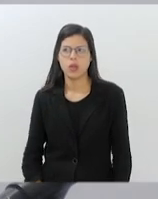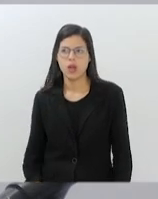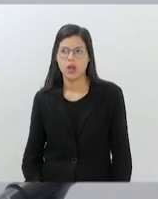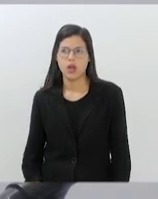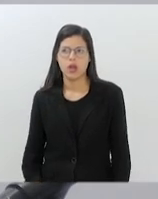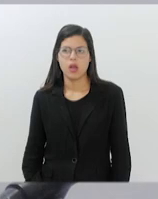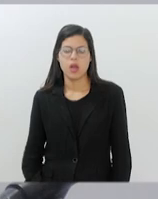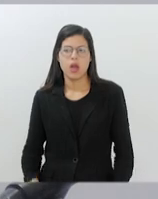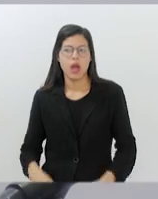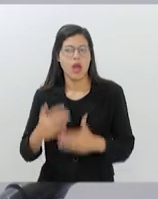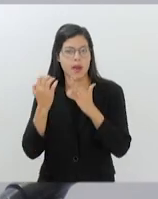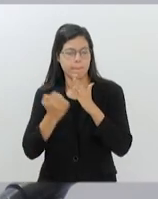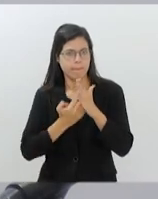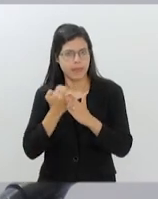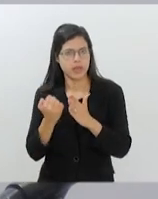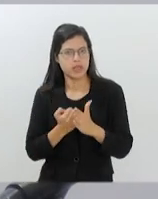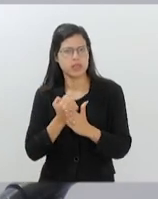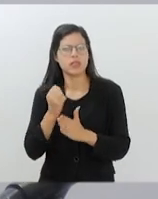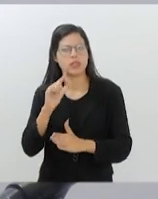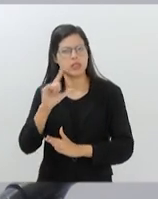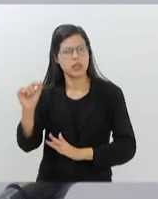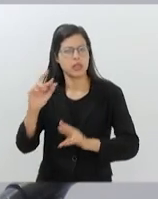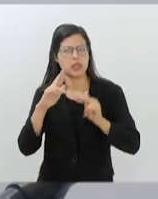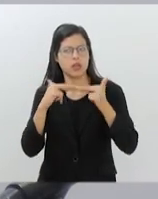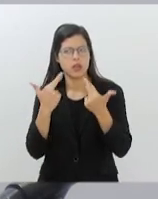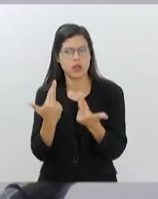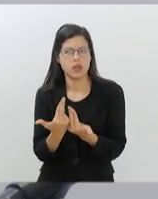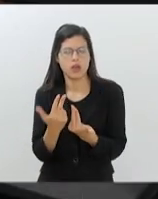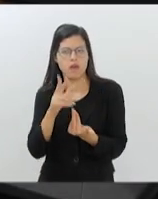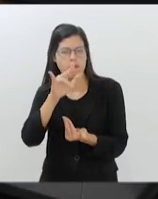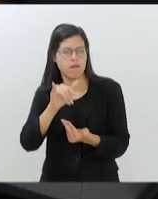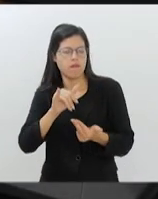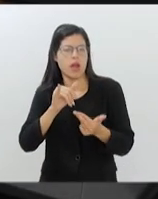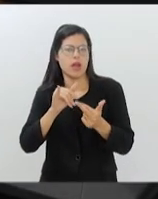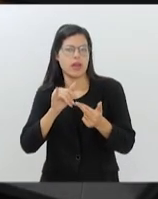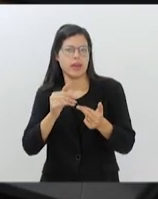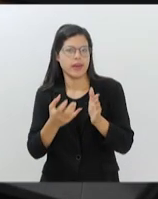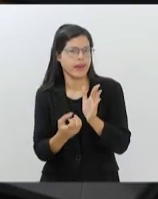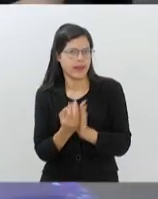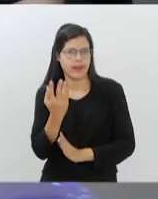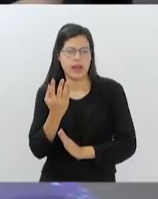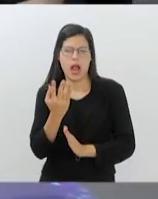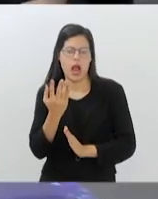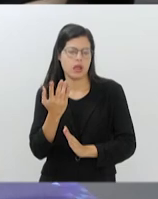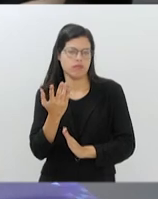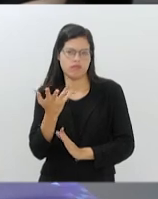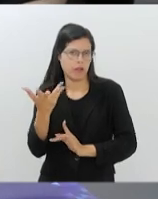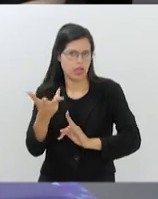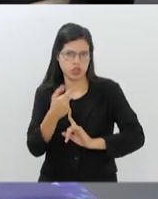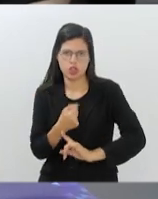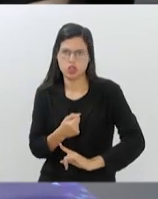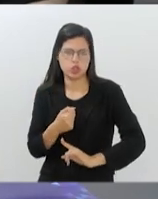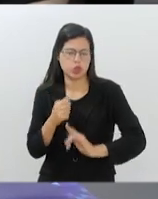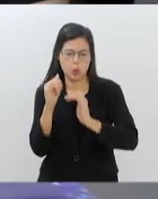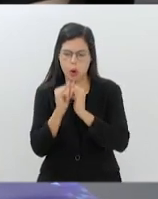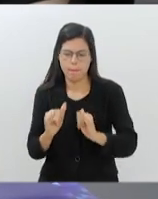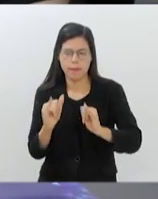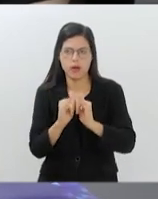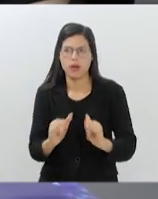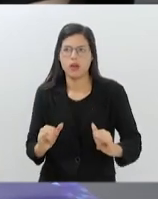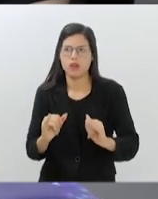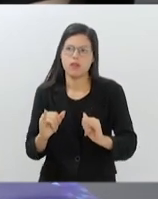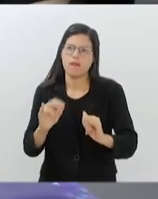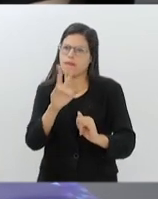reunião e vai fazer a criação artística conceber aquela campanha exatamente eles vão fazer muitas outras reuniões de trabalho